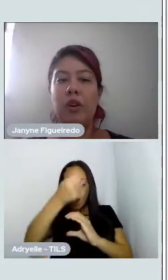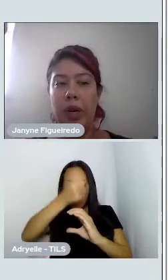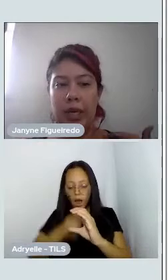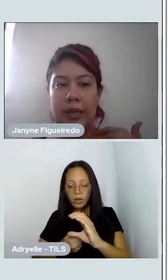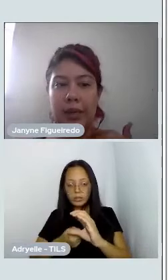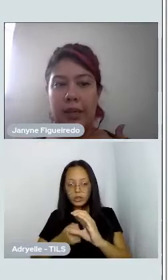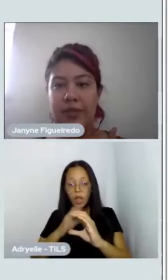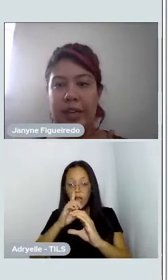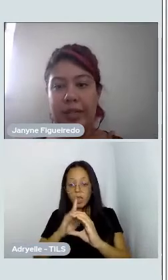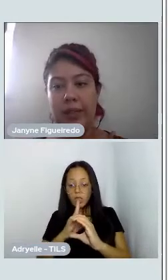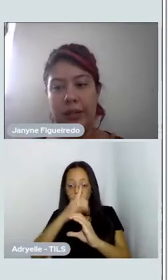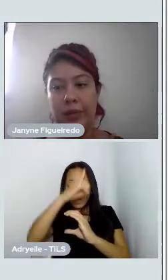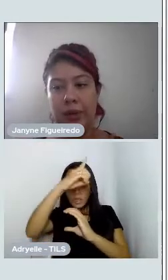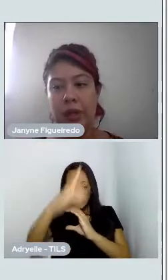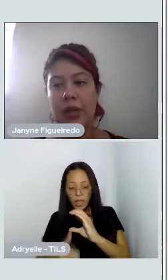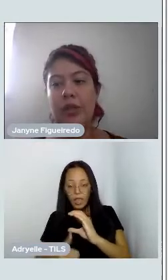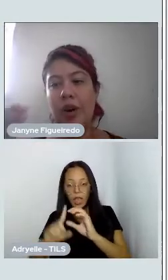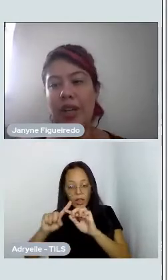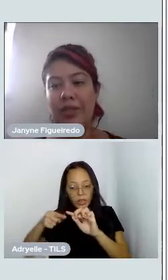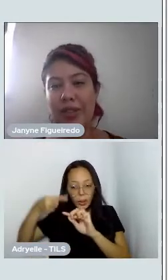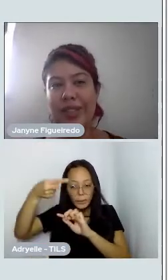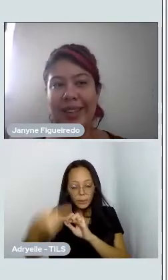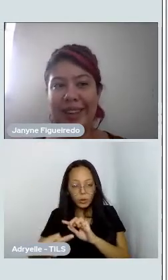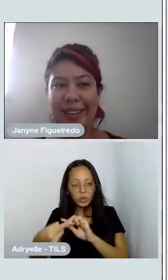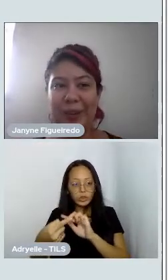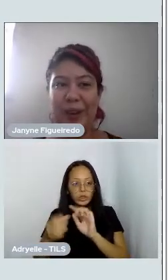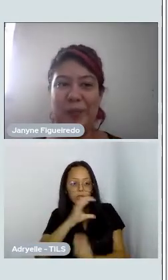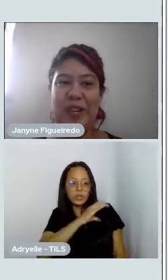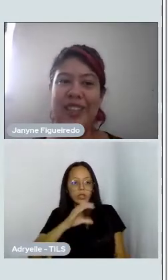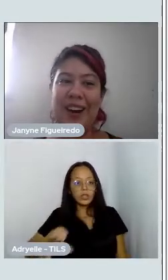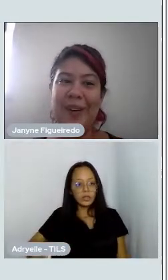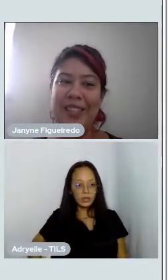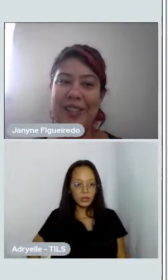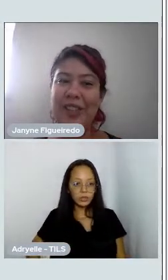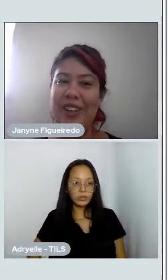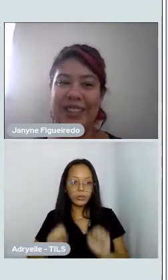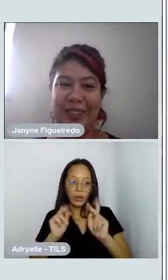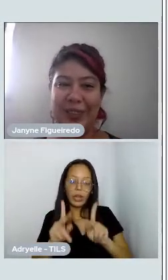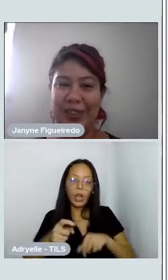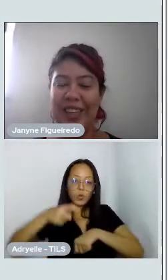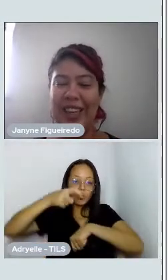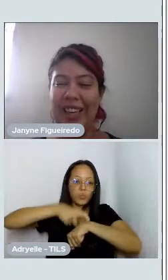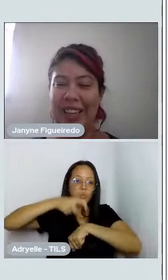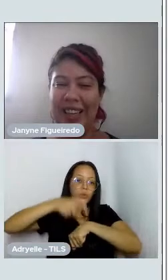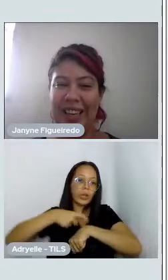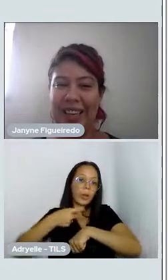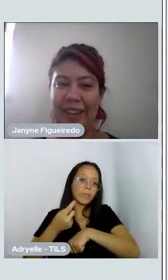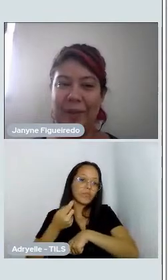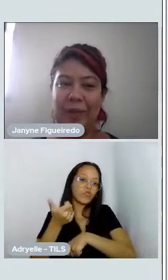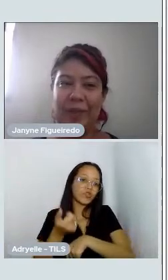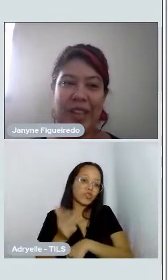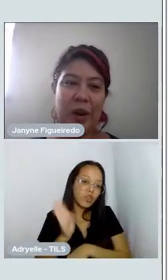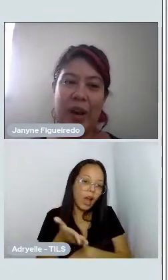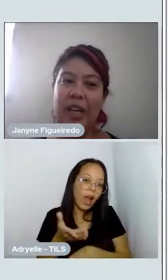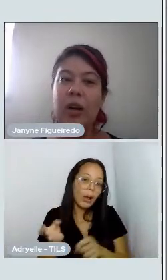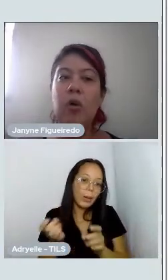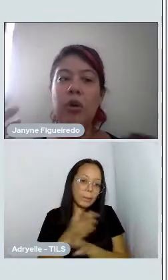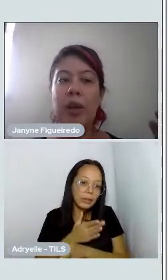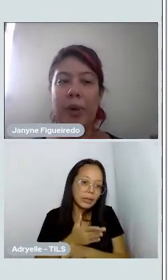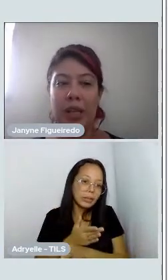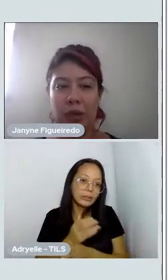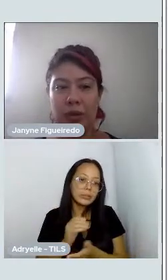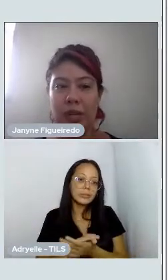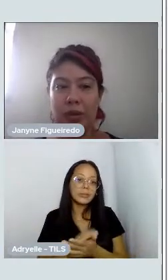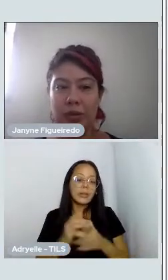como foi reformulada essa classificação, só a nível de seguir, que o tempo já está quase estourando, e eu ainda